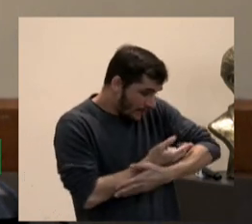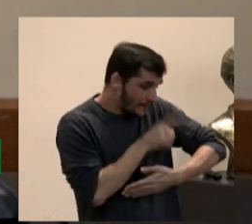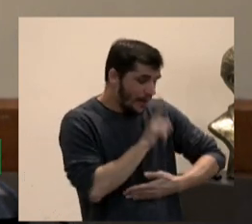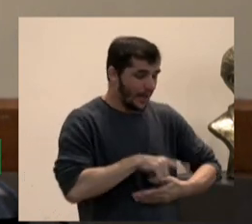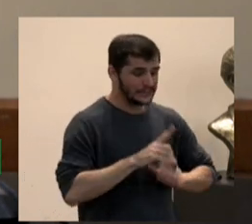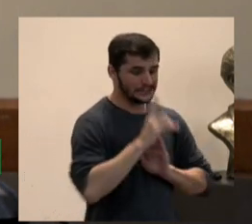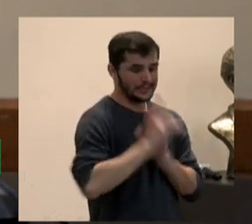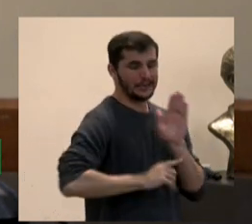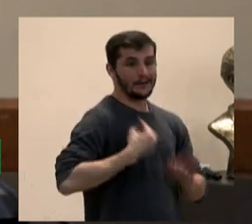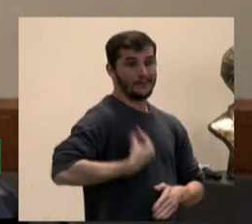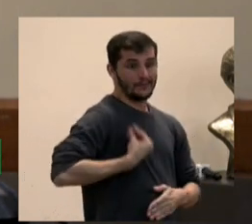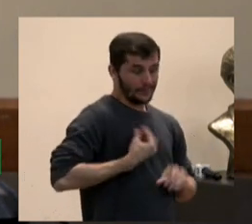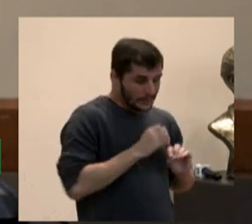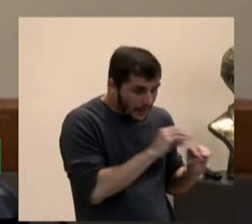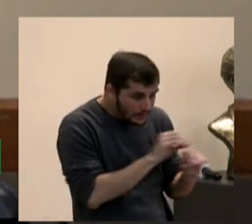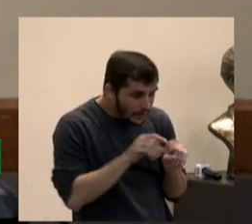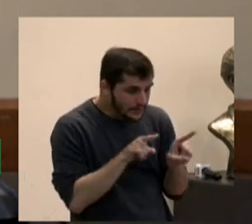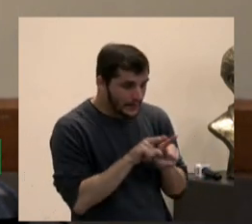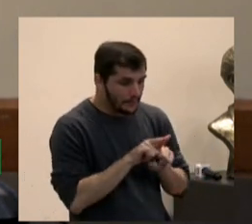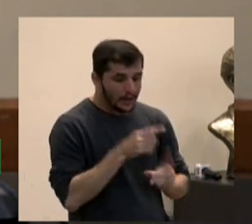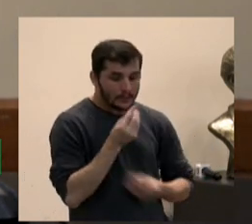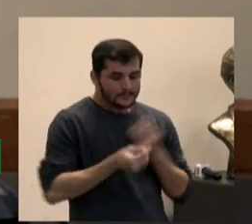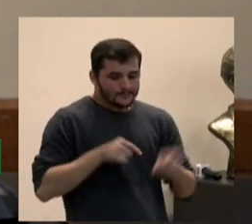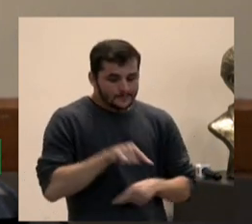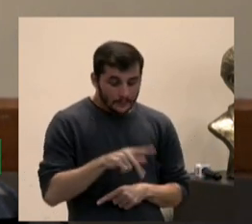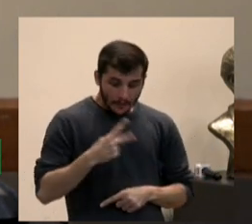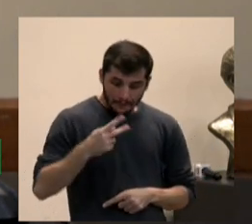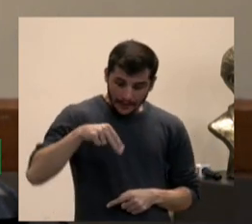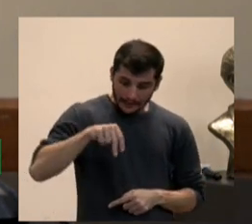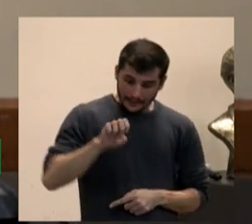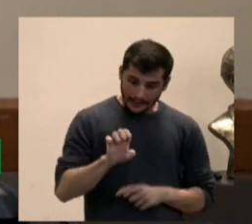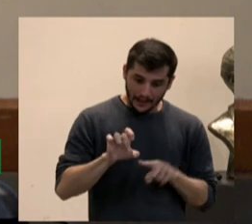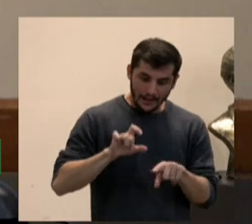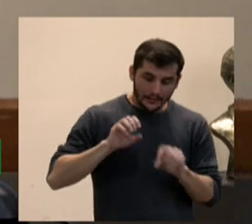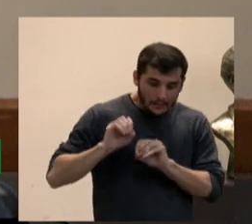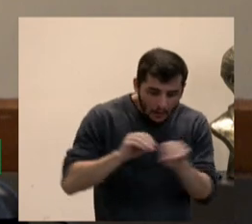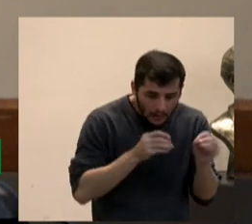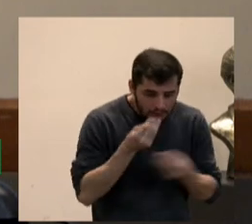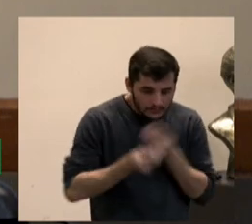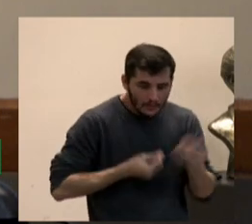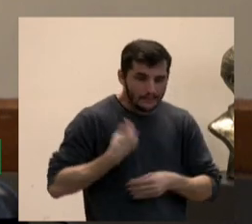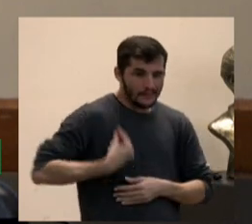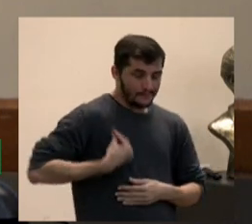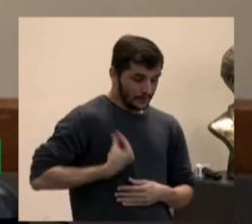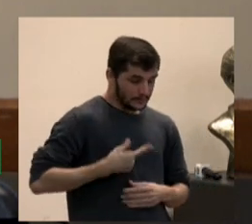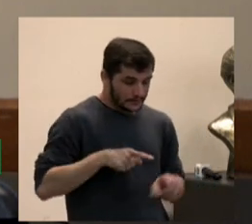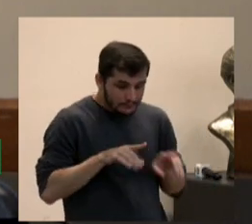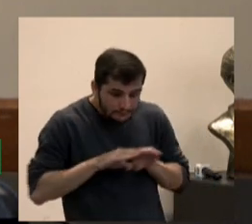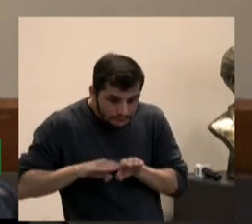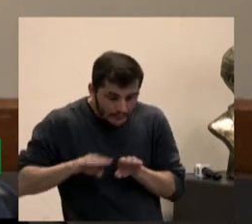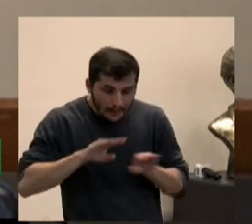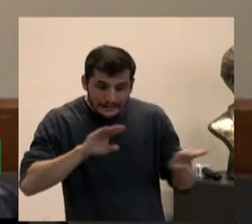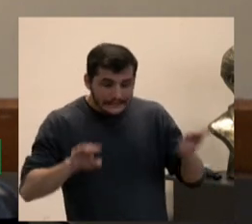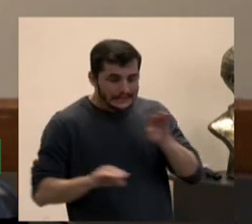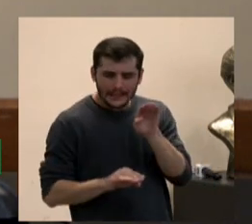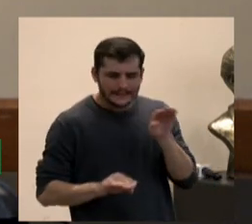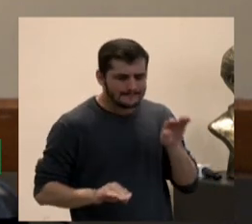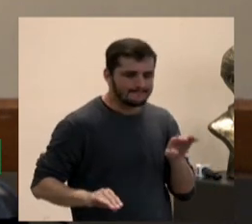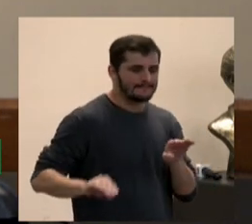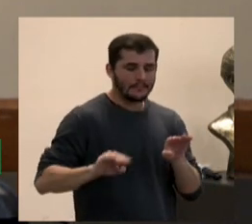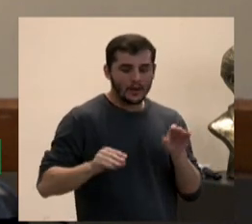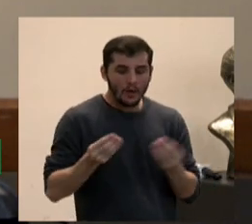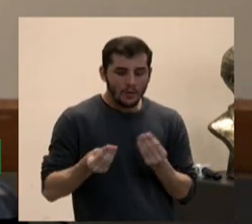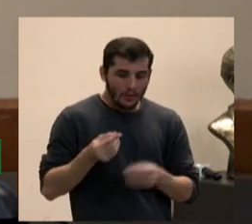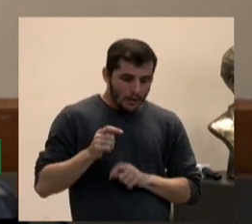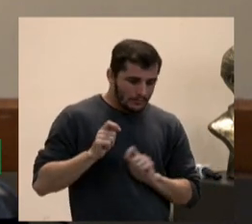da presença da educação infantil no PNS, de fato, ela tem incidido nesse processo de mitigação das desigualdades, né, fazendo um pouco